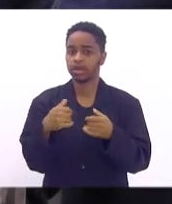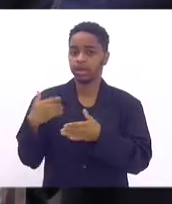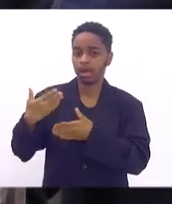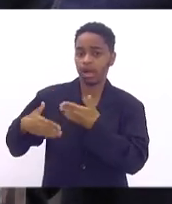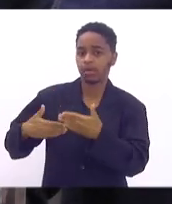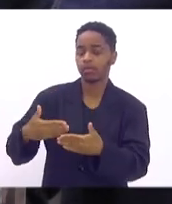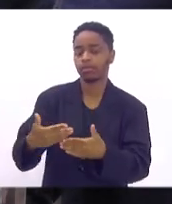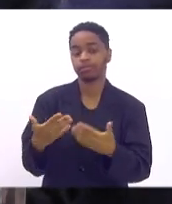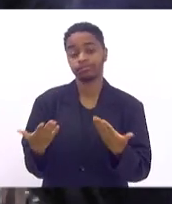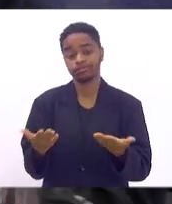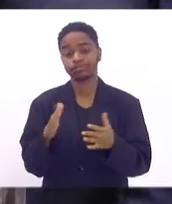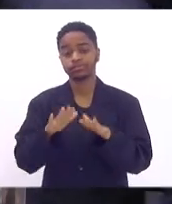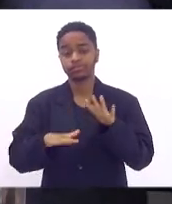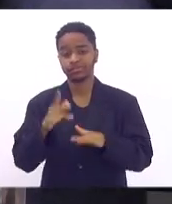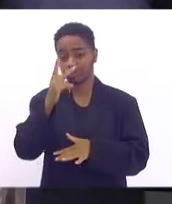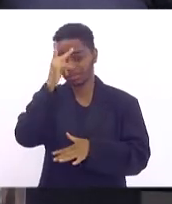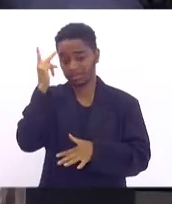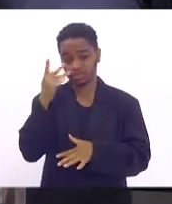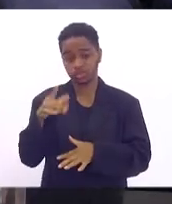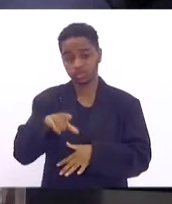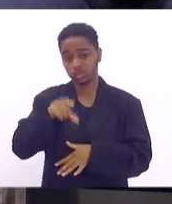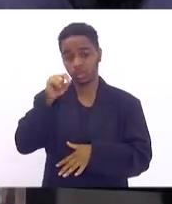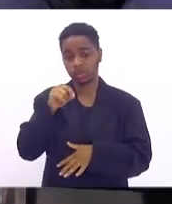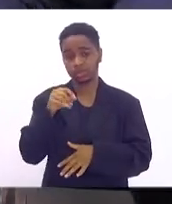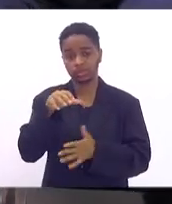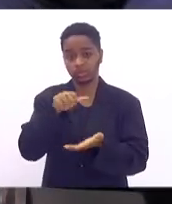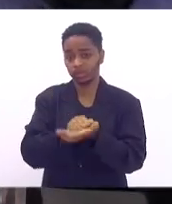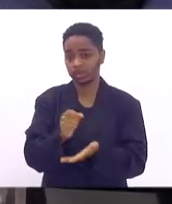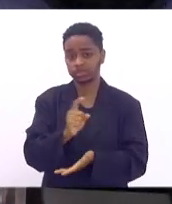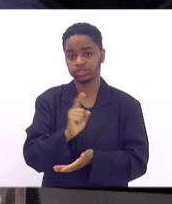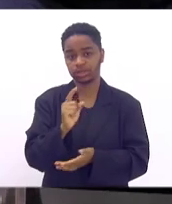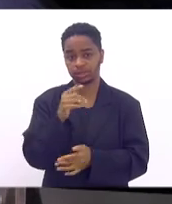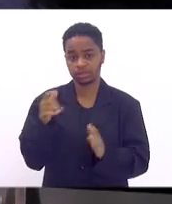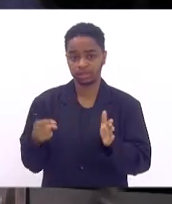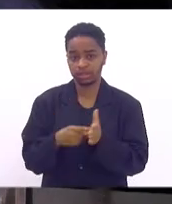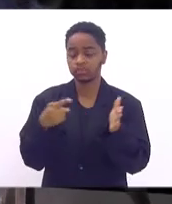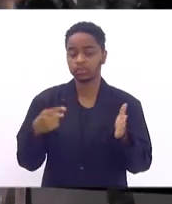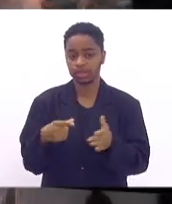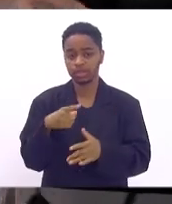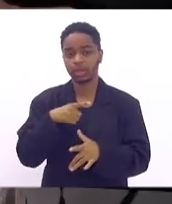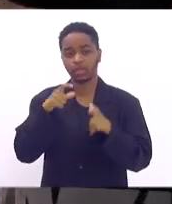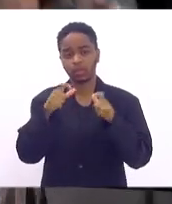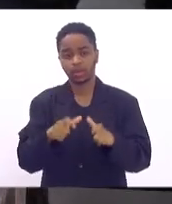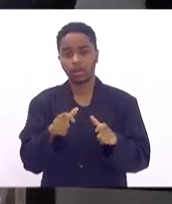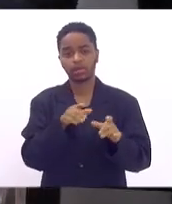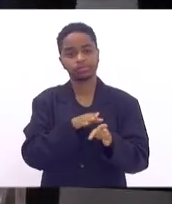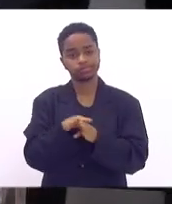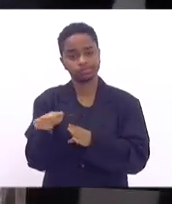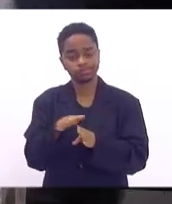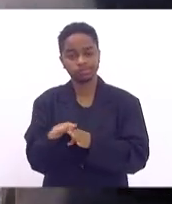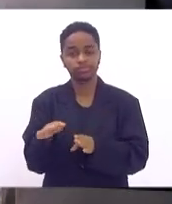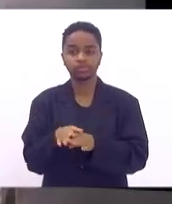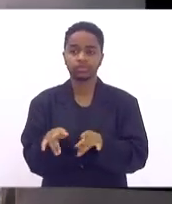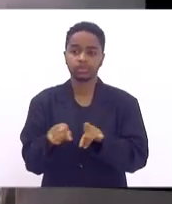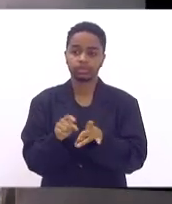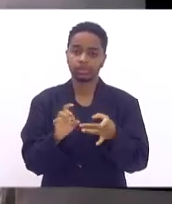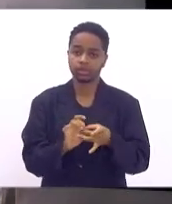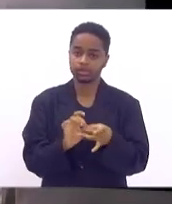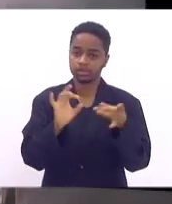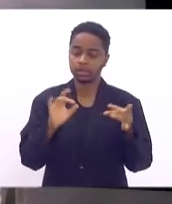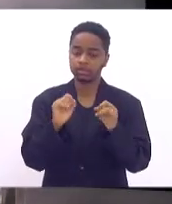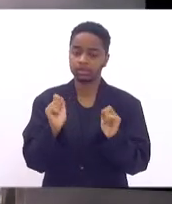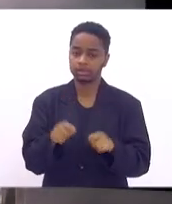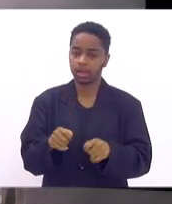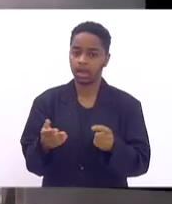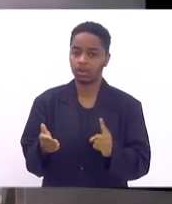Então, algumas pessoas preferem não formalizar essa denúncia, elas têm esse canal de informação, de orientação, a equipe fica à disposição para o